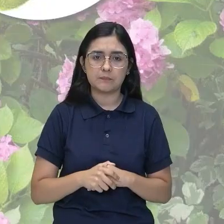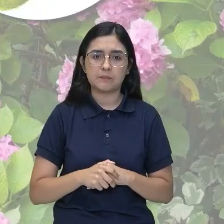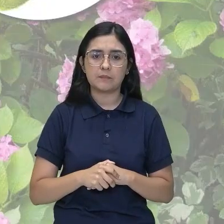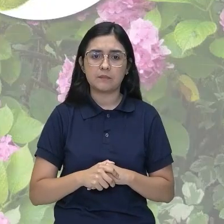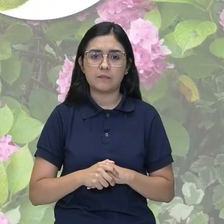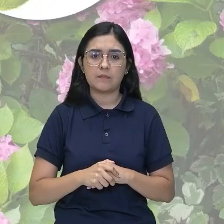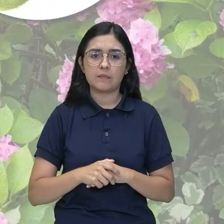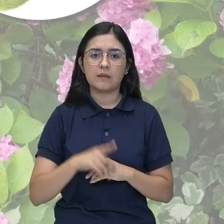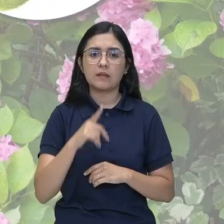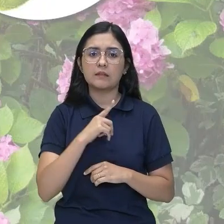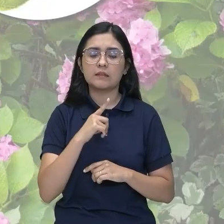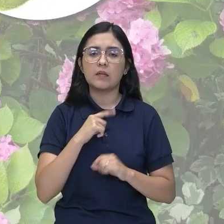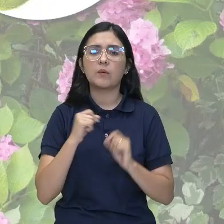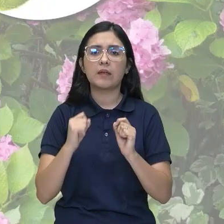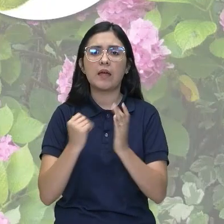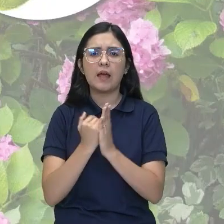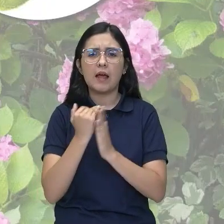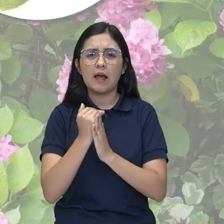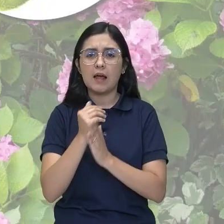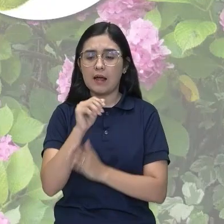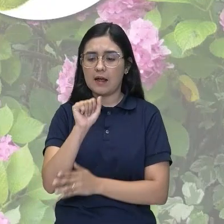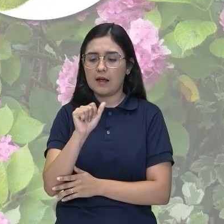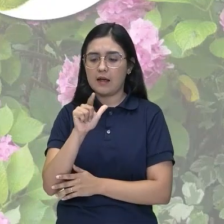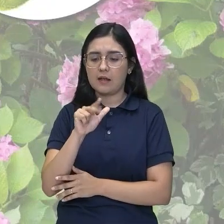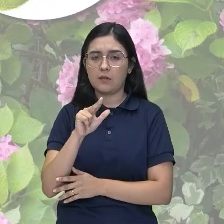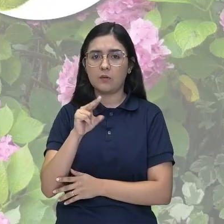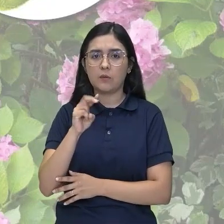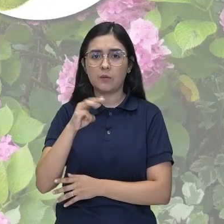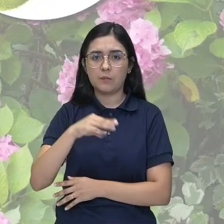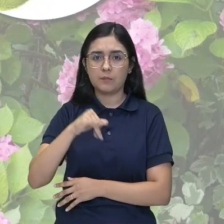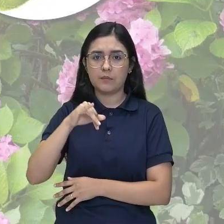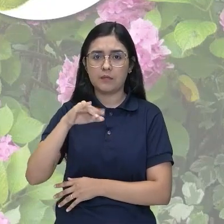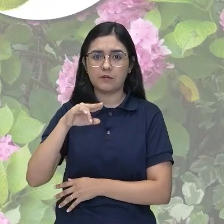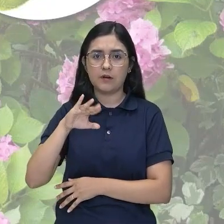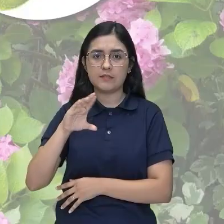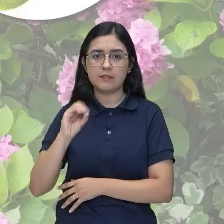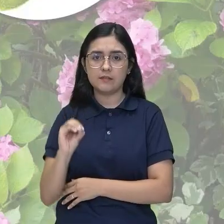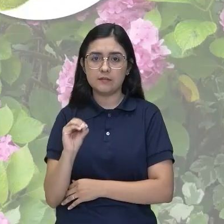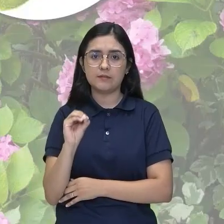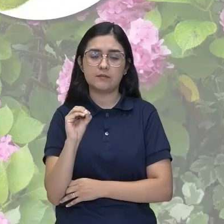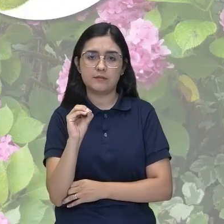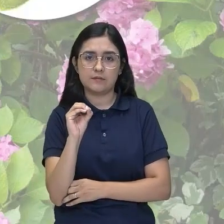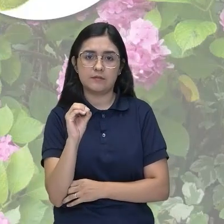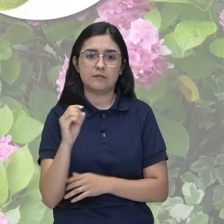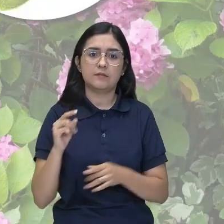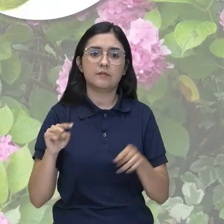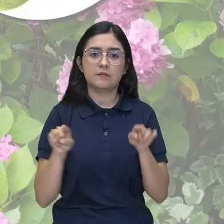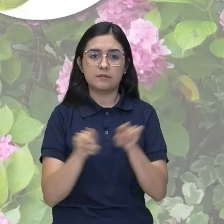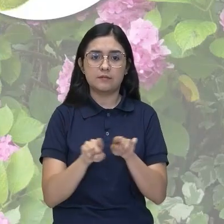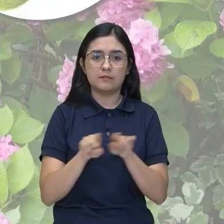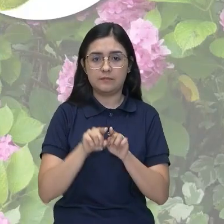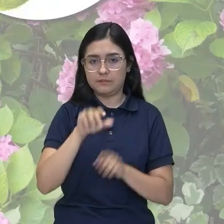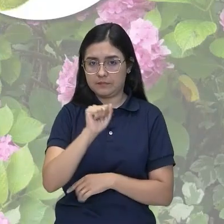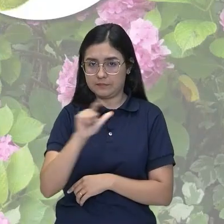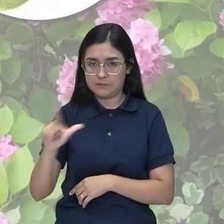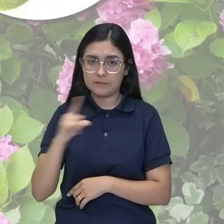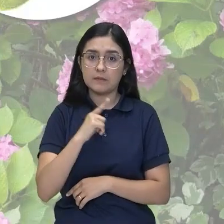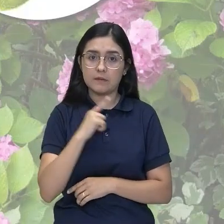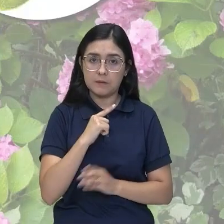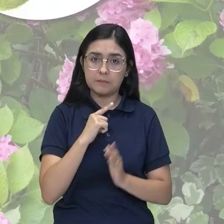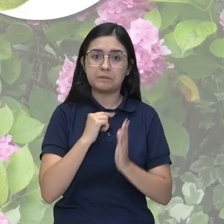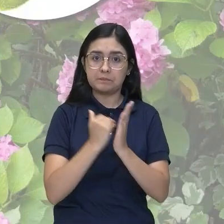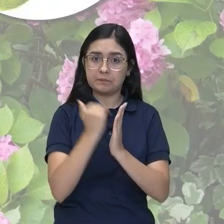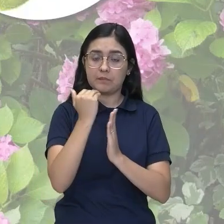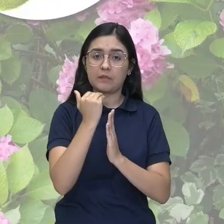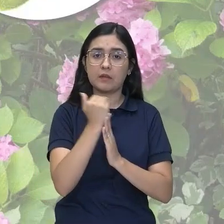Níveis elevados de alumínio, tá? Ela tendo um pH inferior a 5,5,